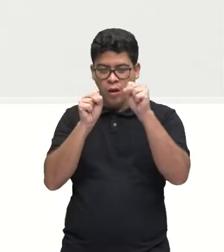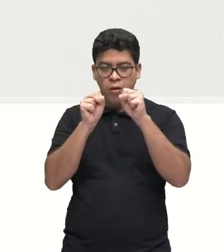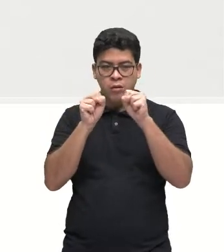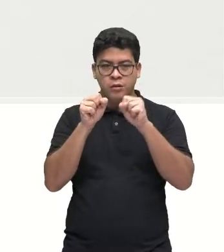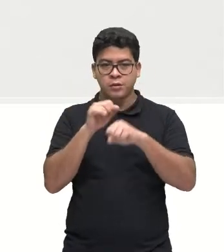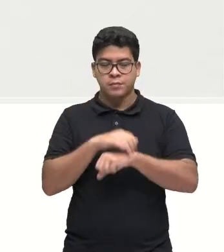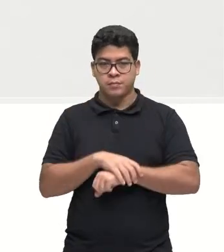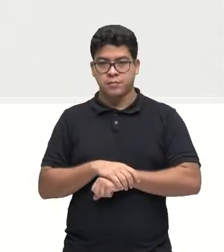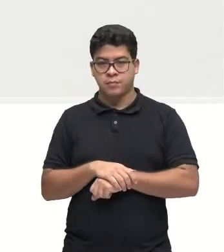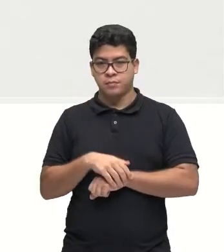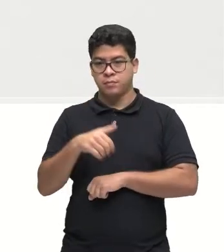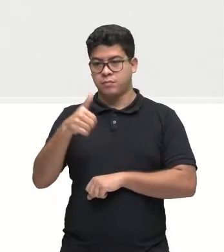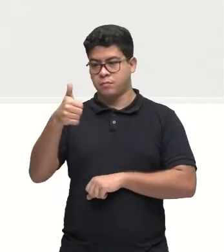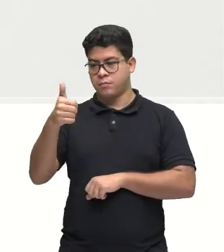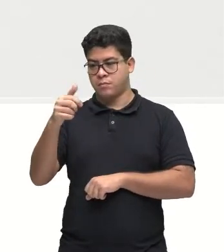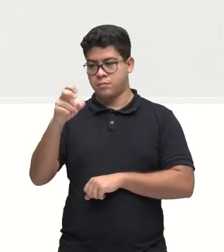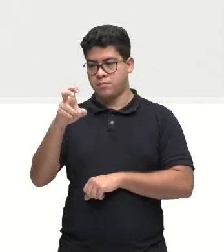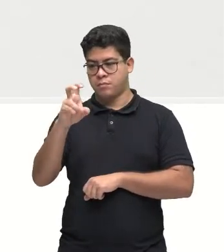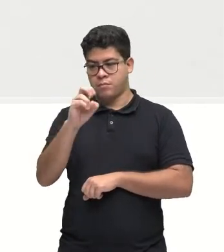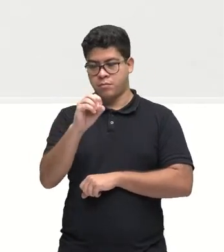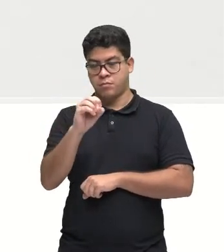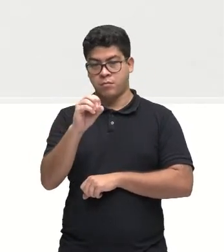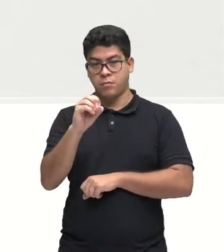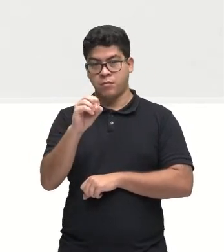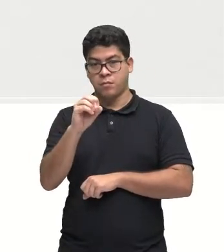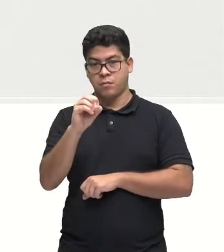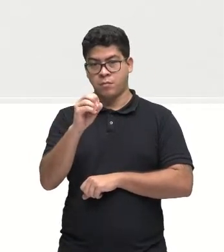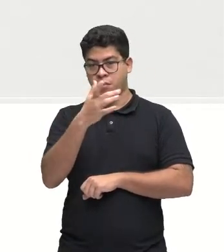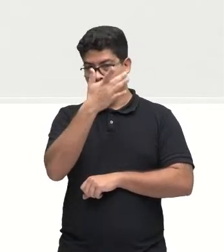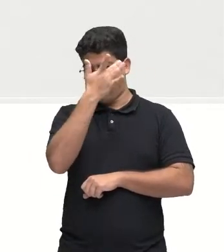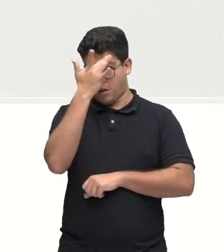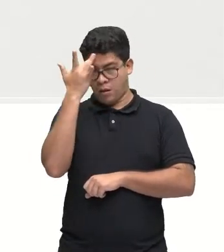150 clientes,